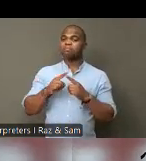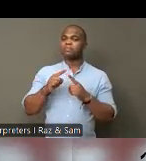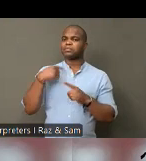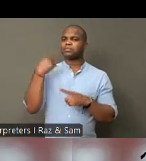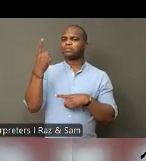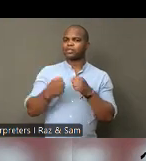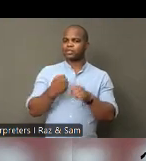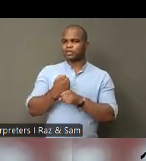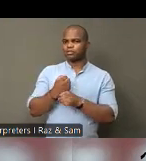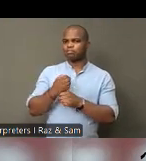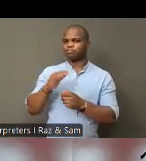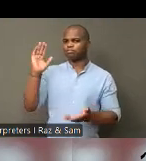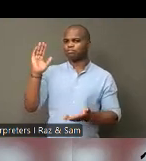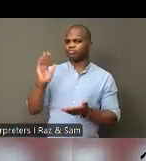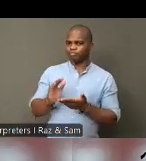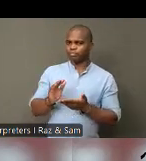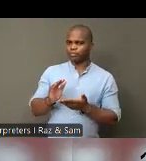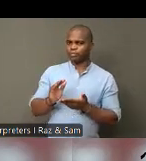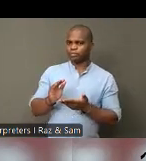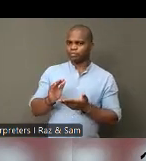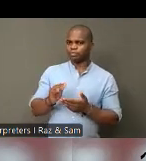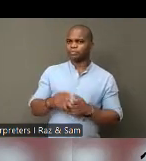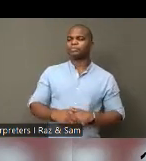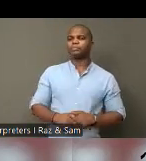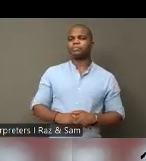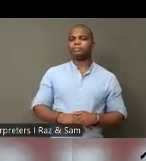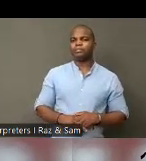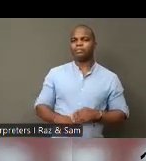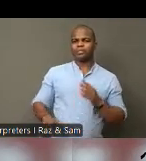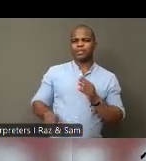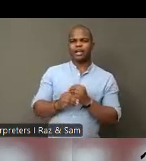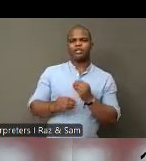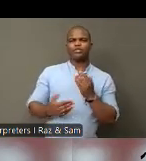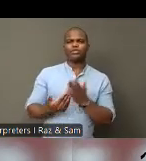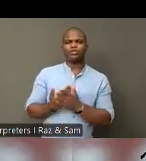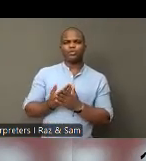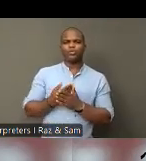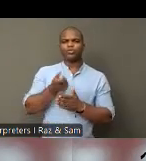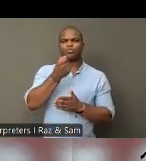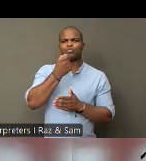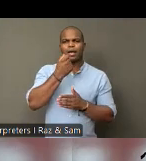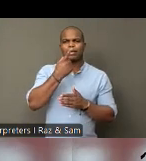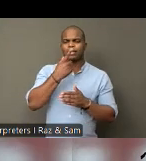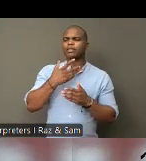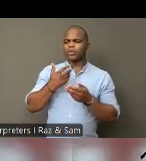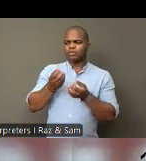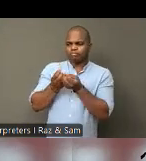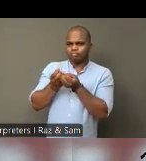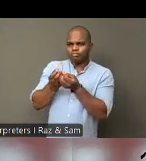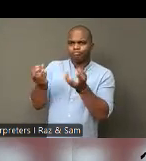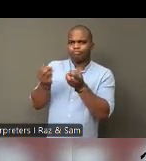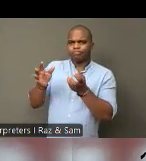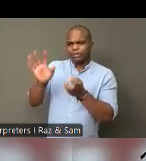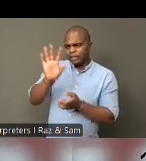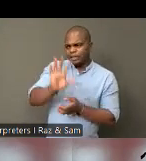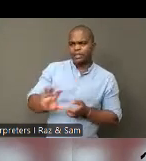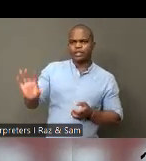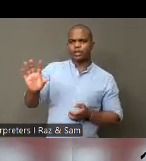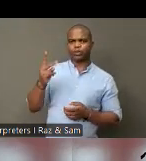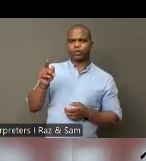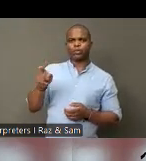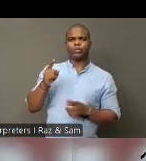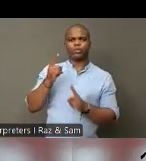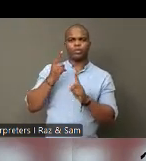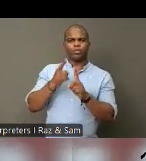apresentamos a administração de medicamentos nessas 2 regiões e estamos muito otimistas com os resultados que vão levar